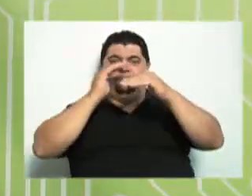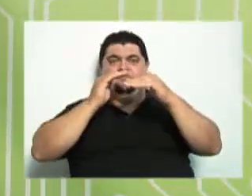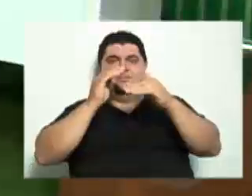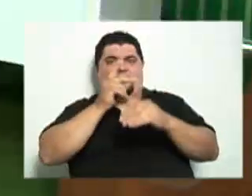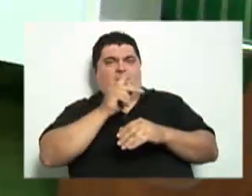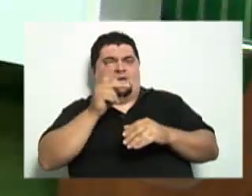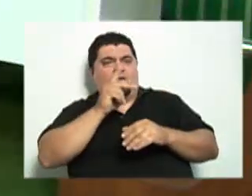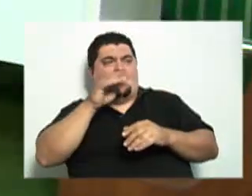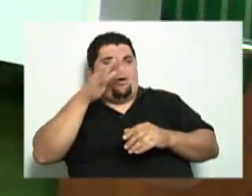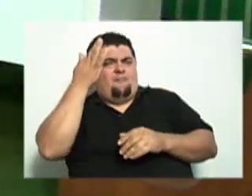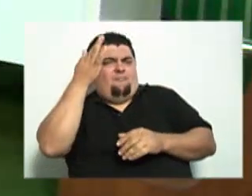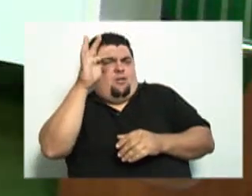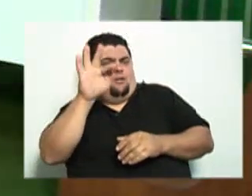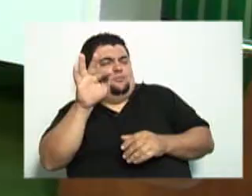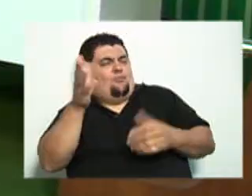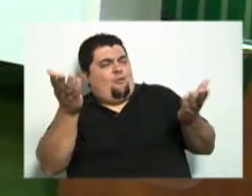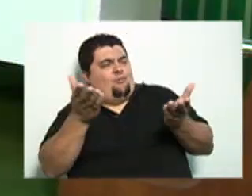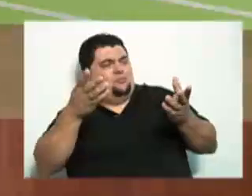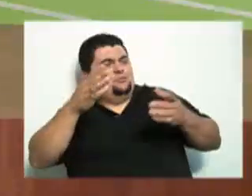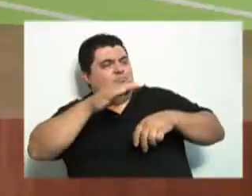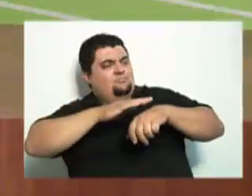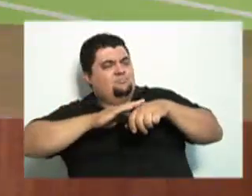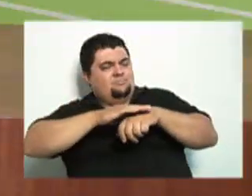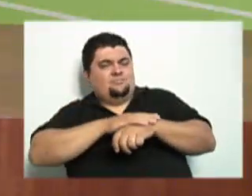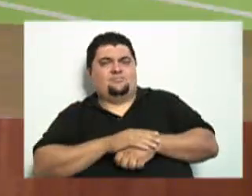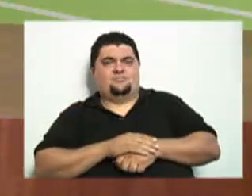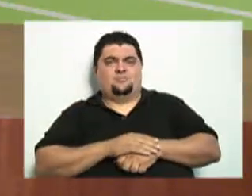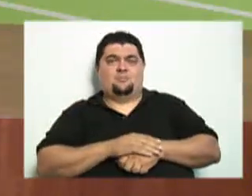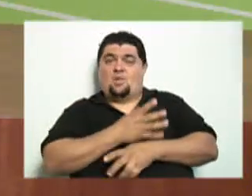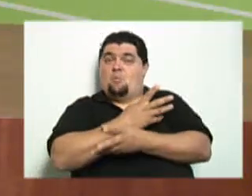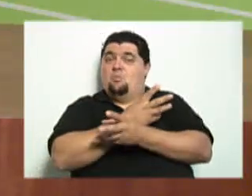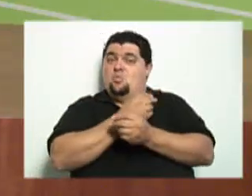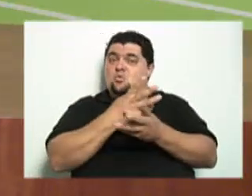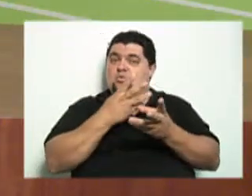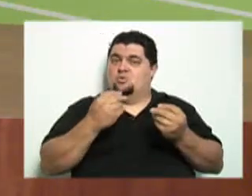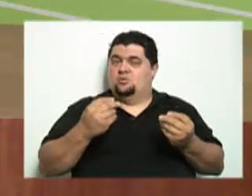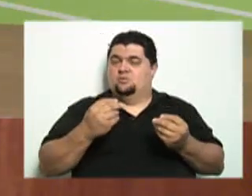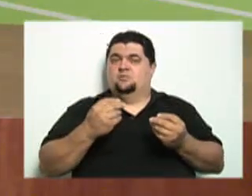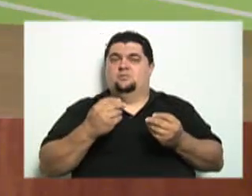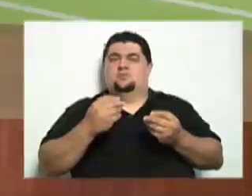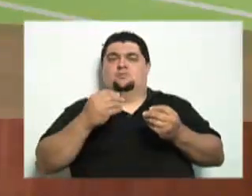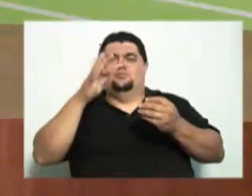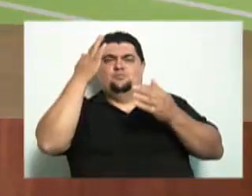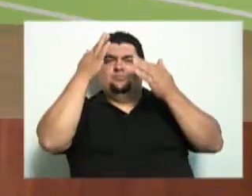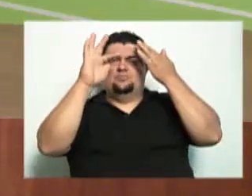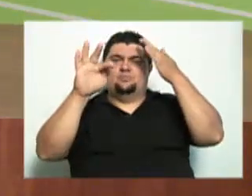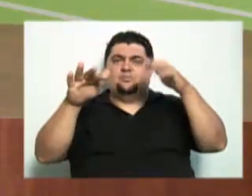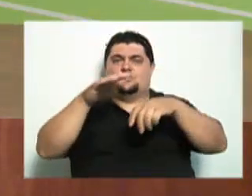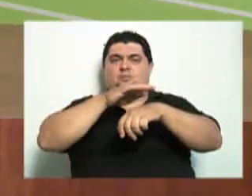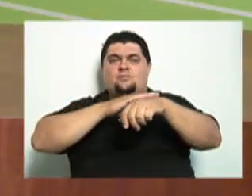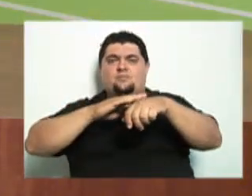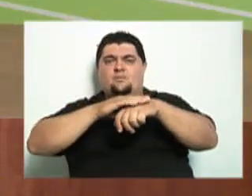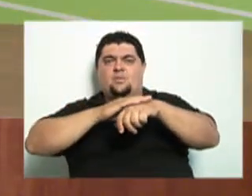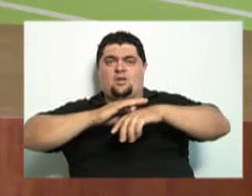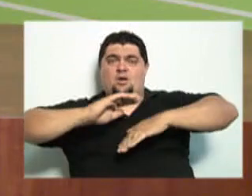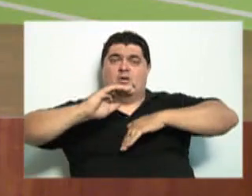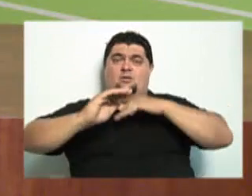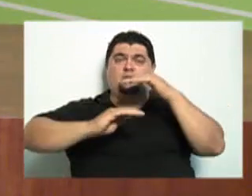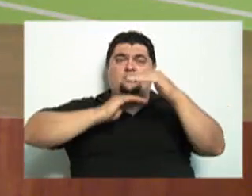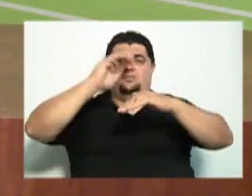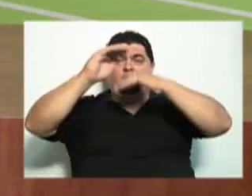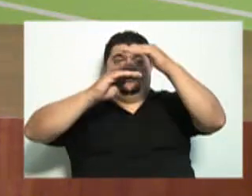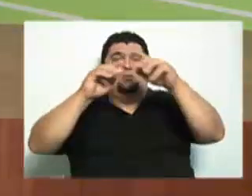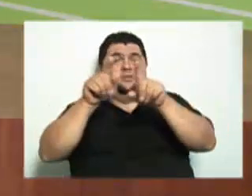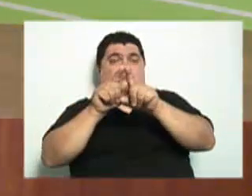pouco filosófico essa nossa discussão de hoje, né? Sim, bastante. Por muito tempo, o crescimento e o